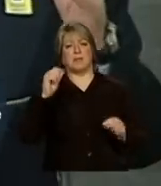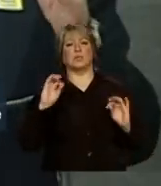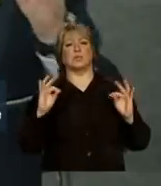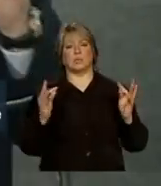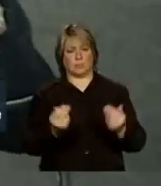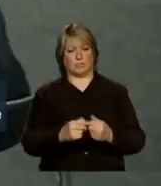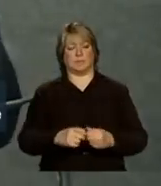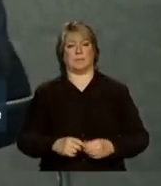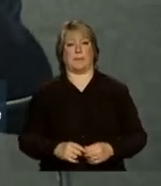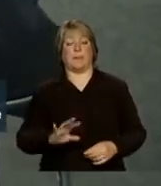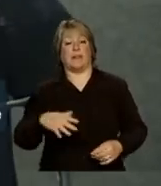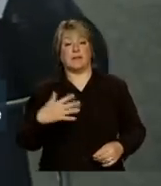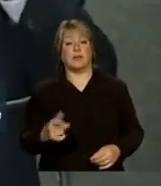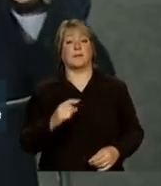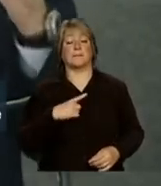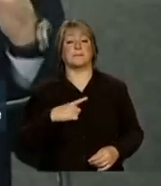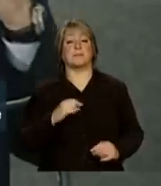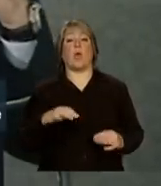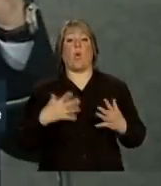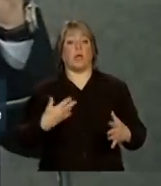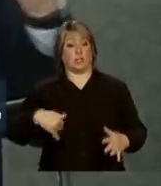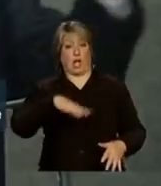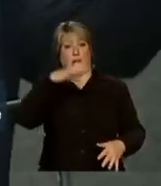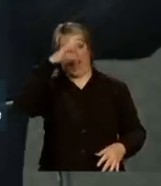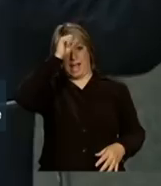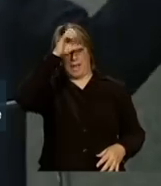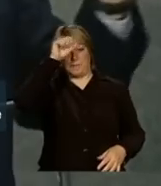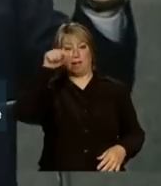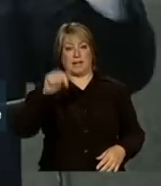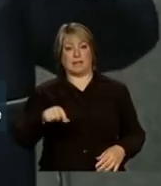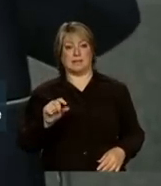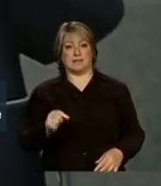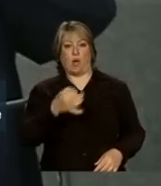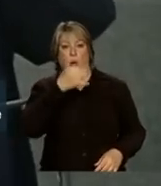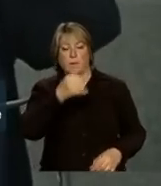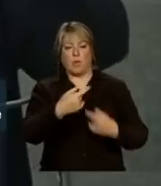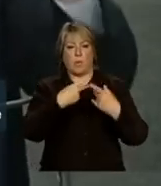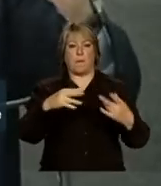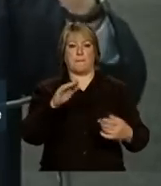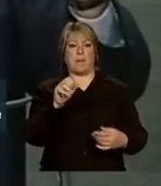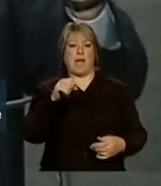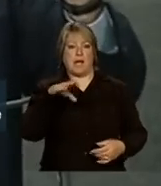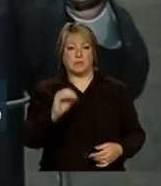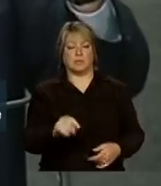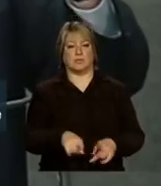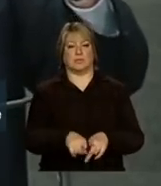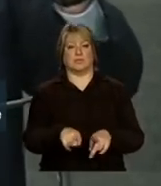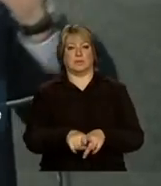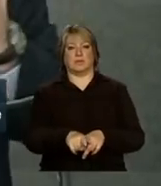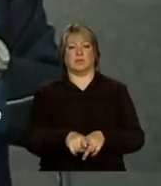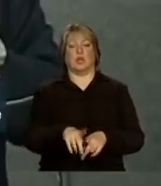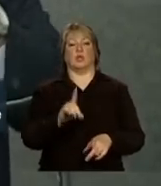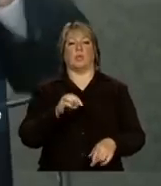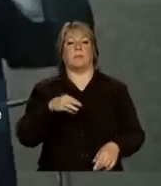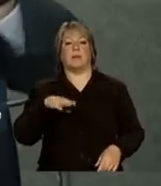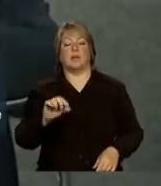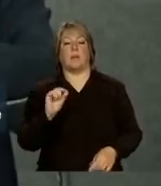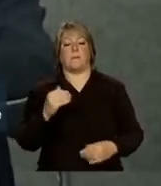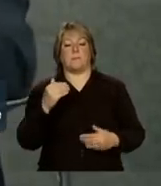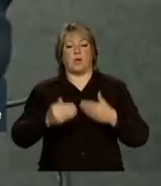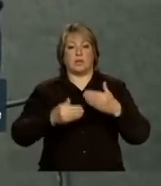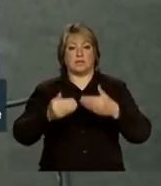mas então quando a gente aprende esses conceitos básicos domínio de de processo